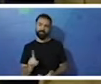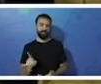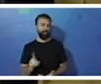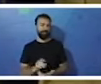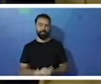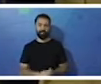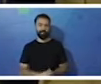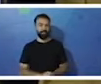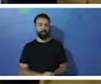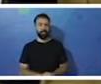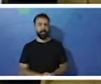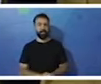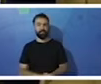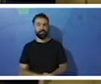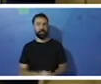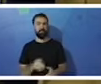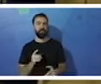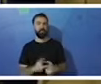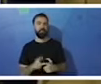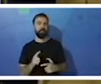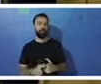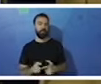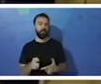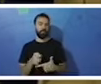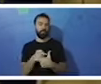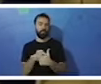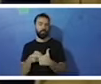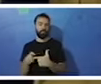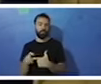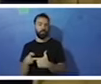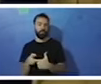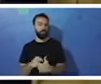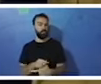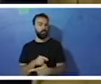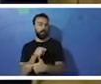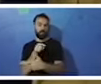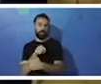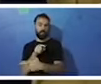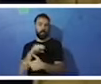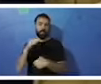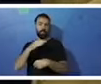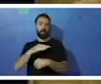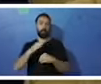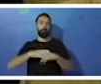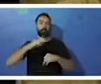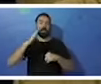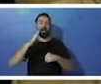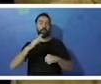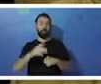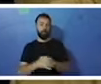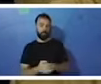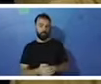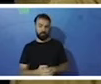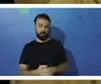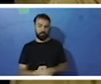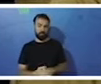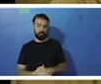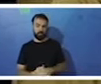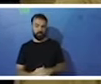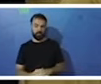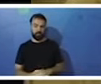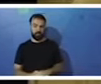seria interessante para nós, porque na divisão ninguém divide o que não tem, tá? Então aqui eu tenho